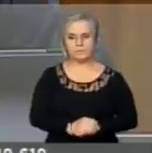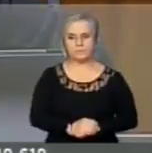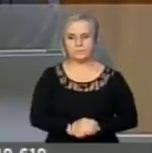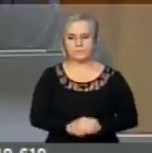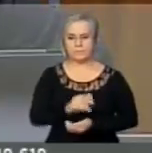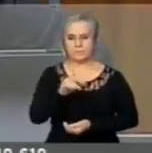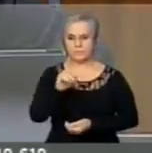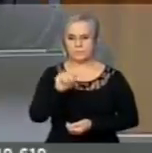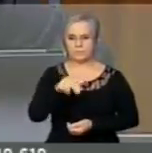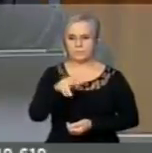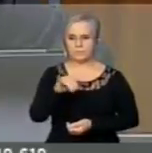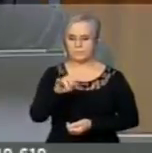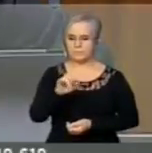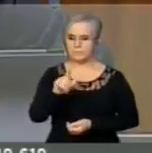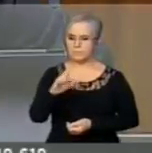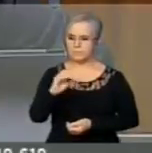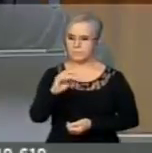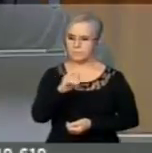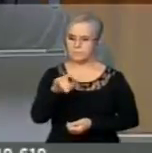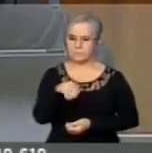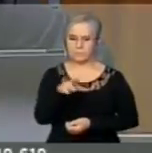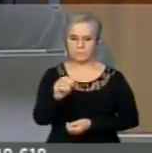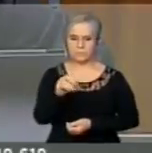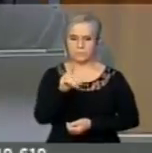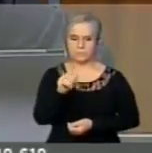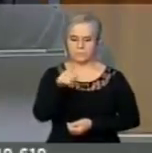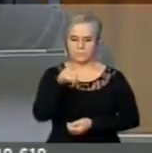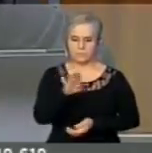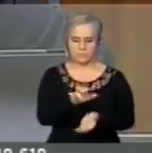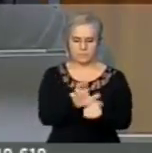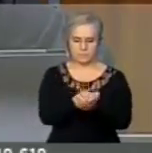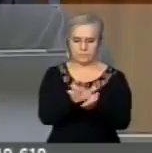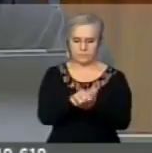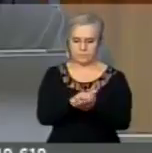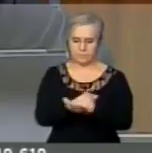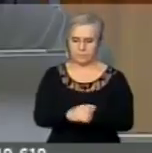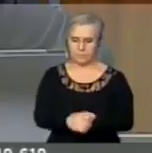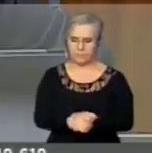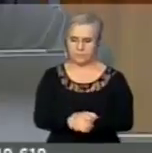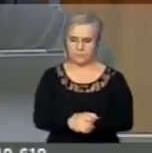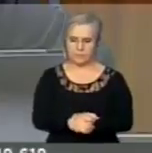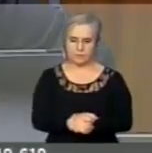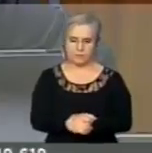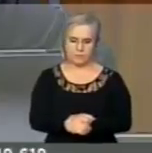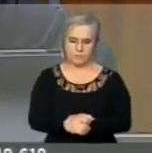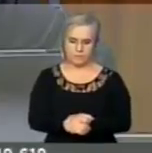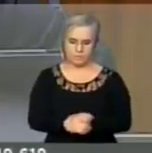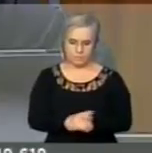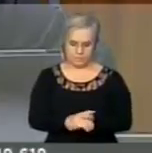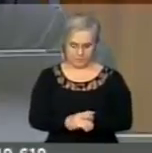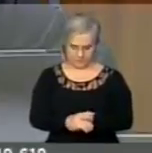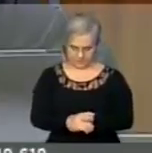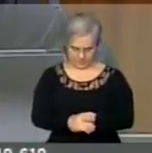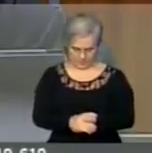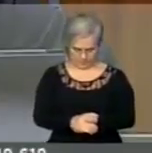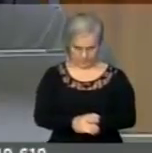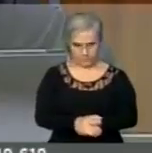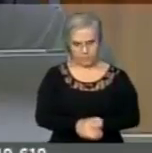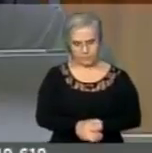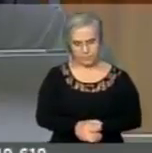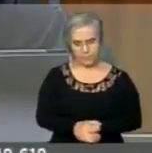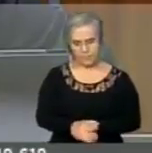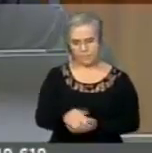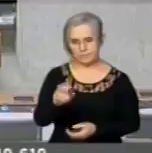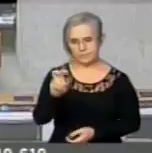Deputado Daniel Coelho, do PSDB do Pernambuco, agradeço a Vossa Excelência, sempre muito gentil com essa tribuna. Vossa Excelência